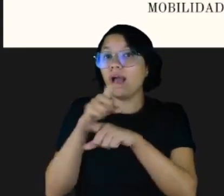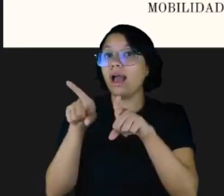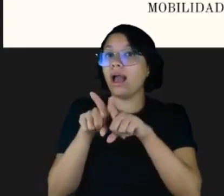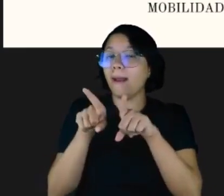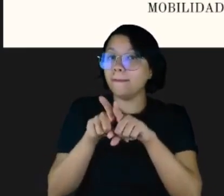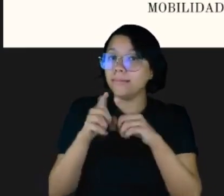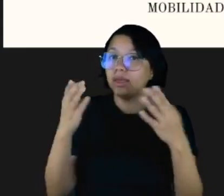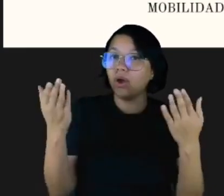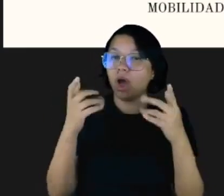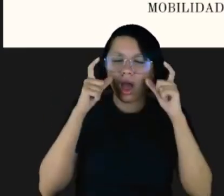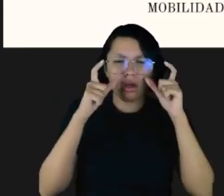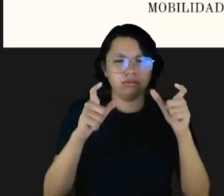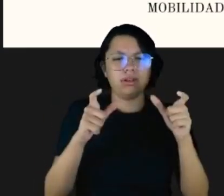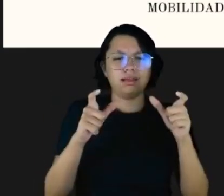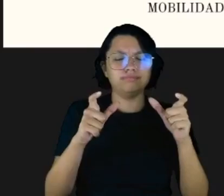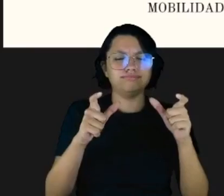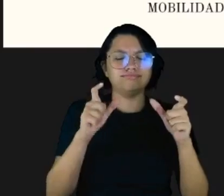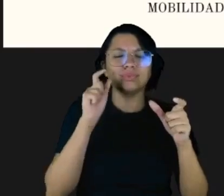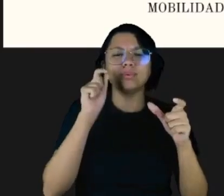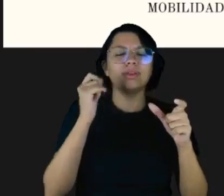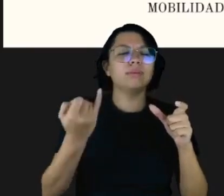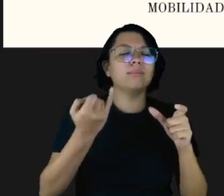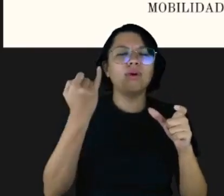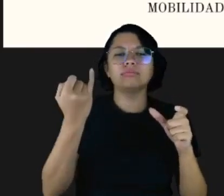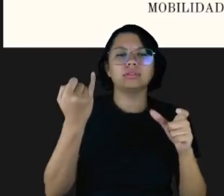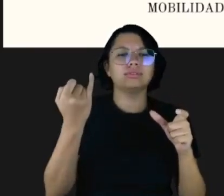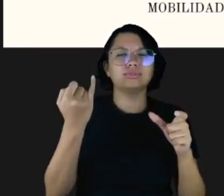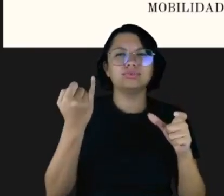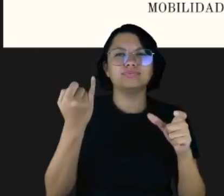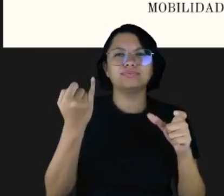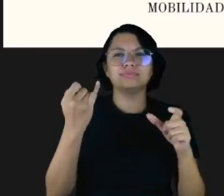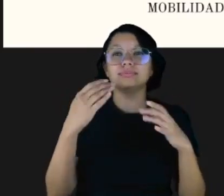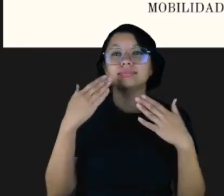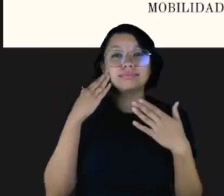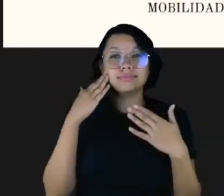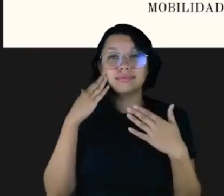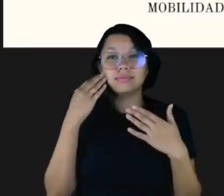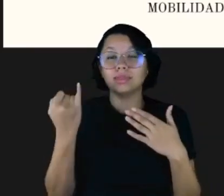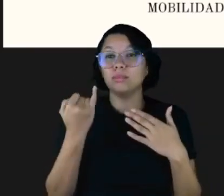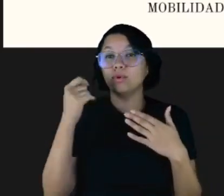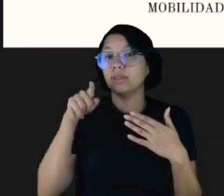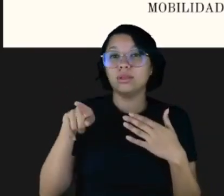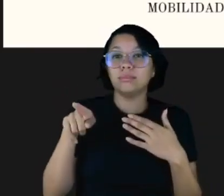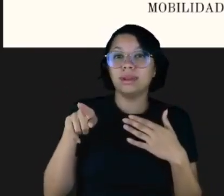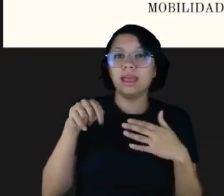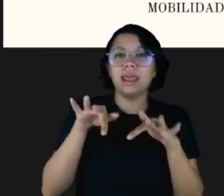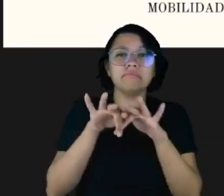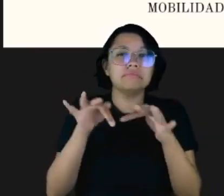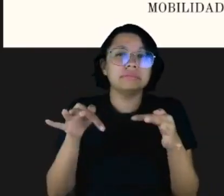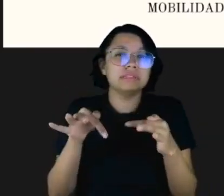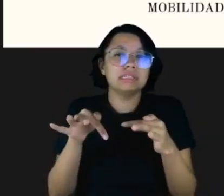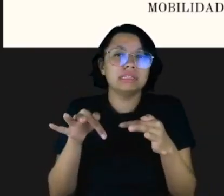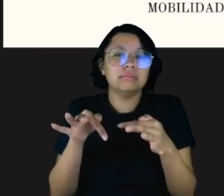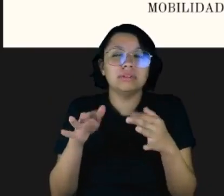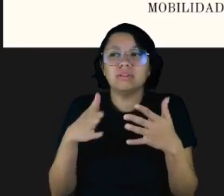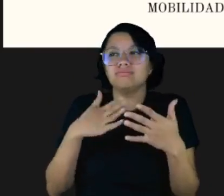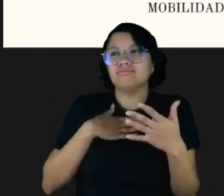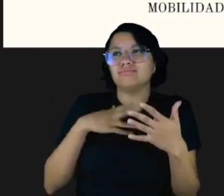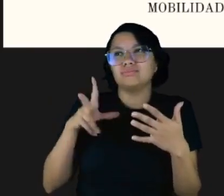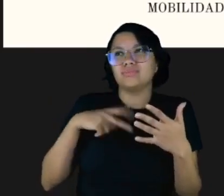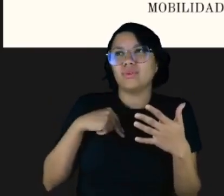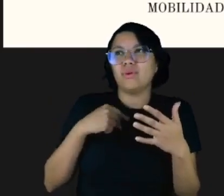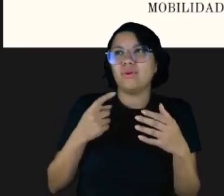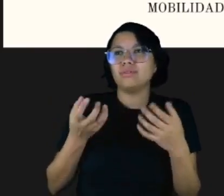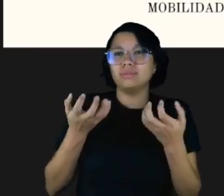com esse olhar do que mais importa para ele. E pode ser o que mais importa para ele é uma coisa tão simples. Nossa, eu gostaria muito de voltar